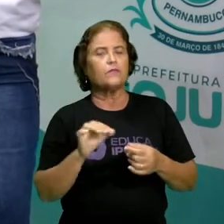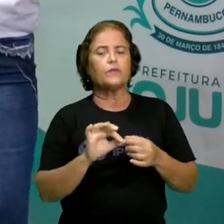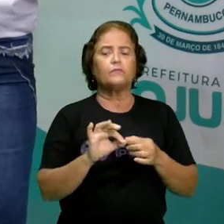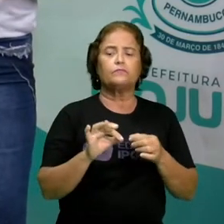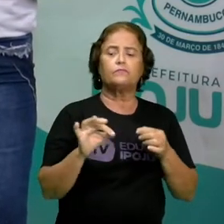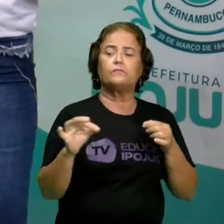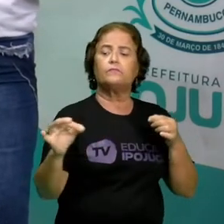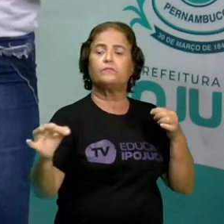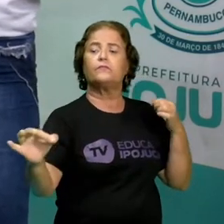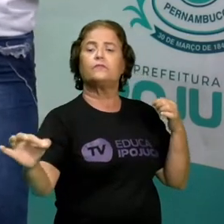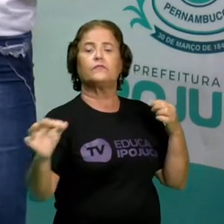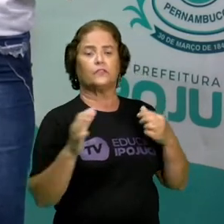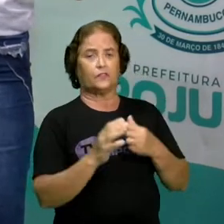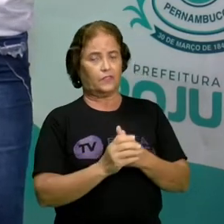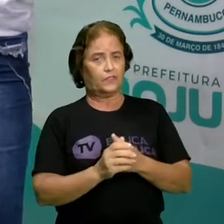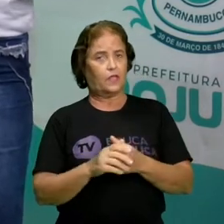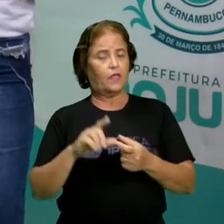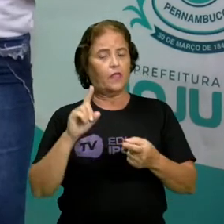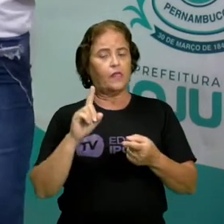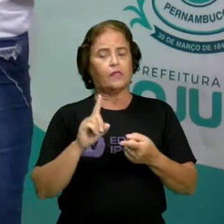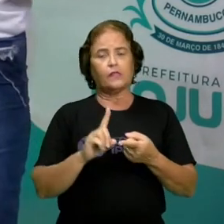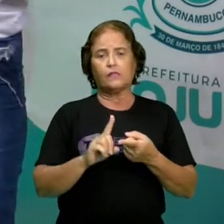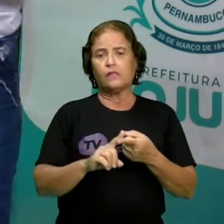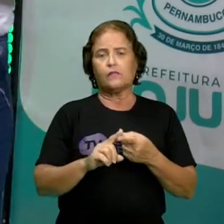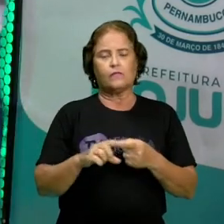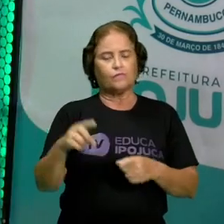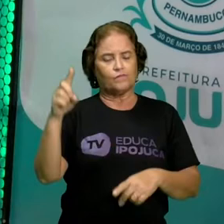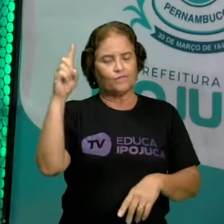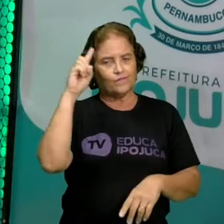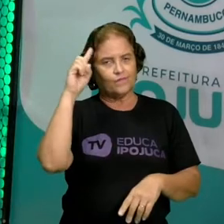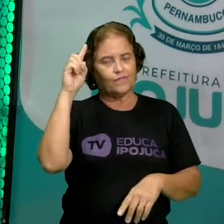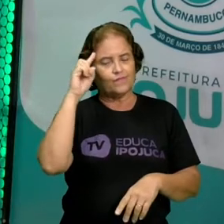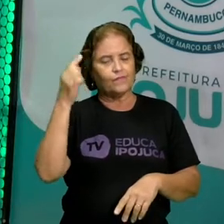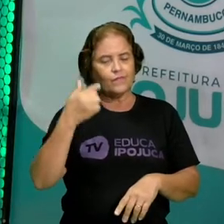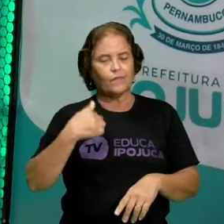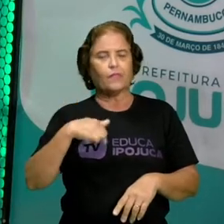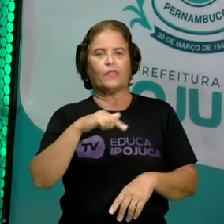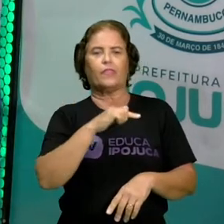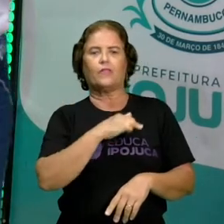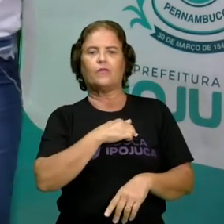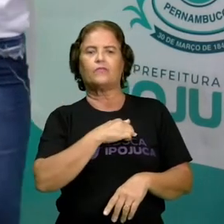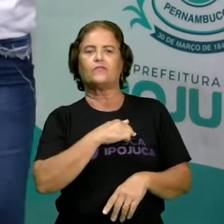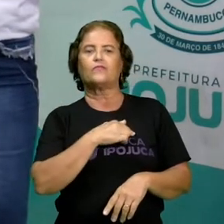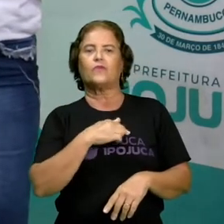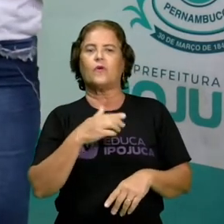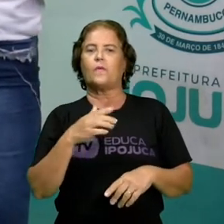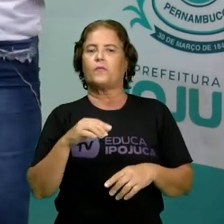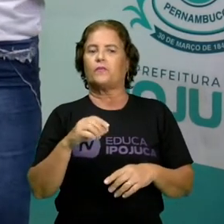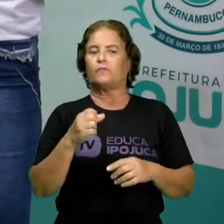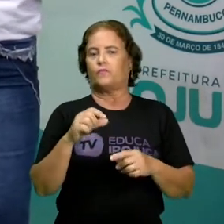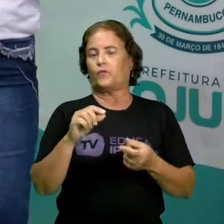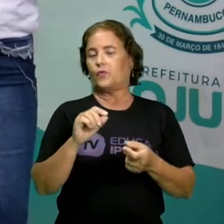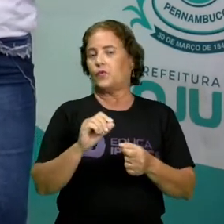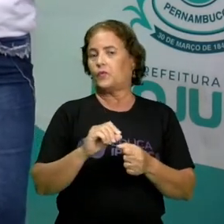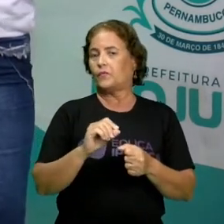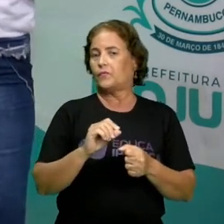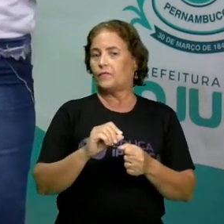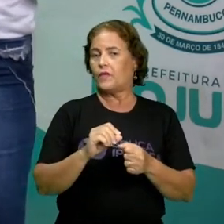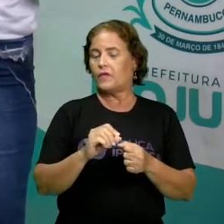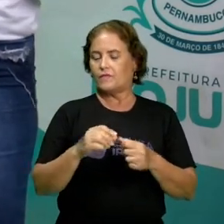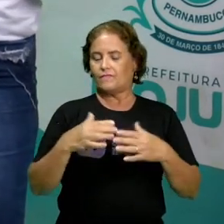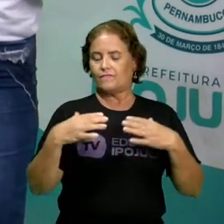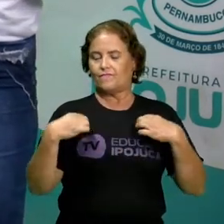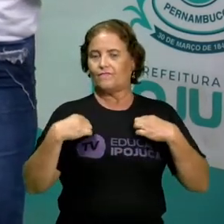Nós utilizamos os números no nosso dia a dia para colocar na camisa de futebol.